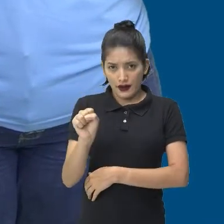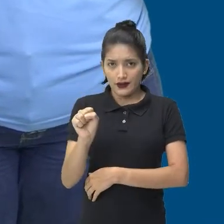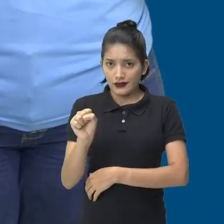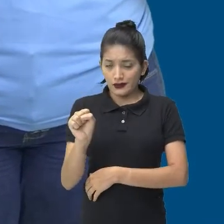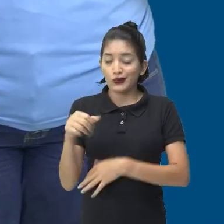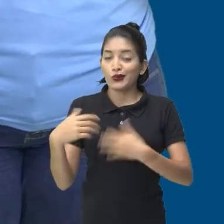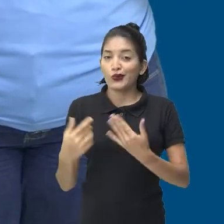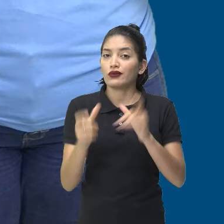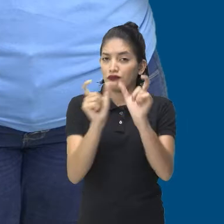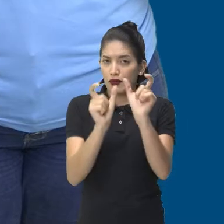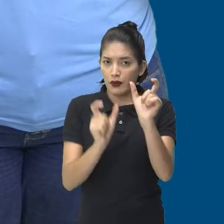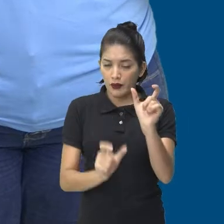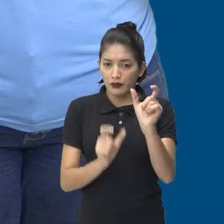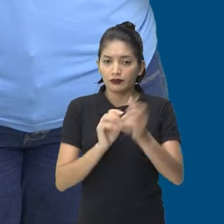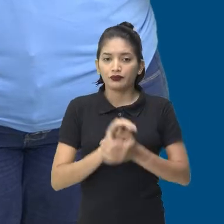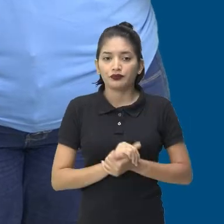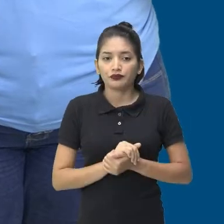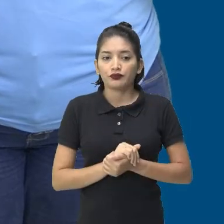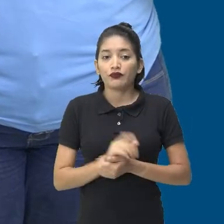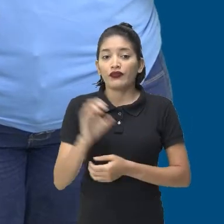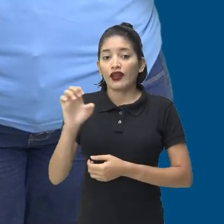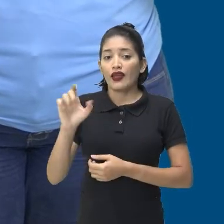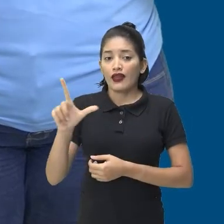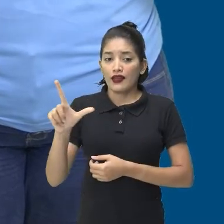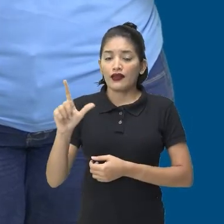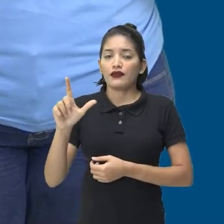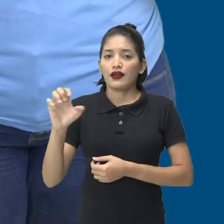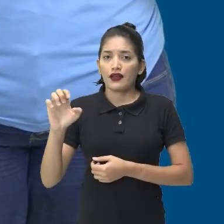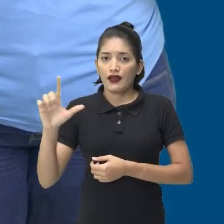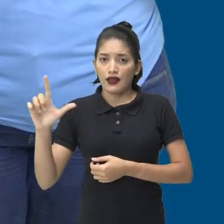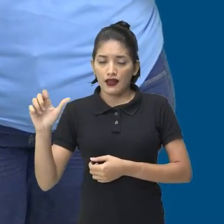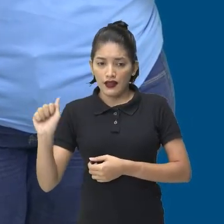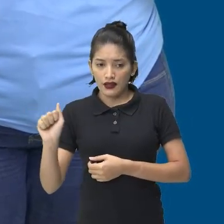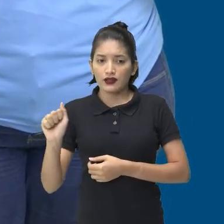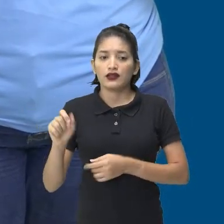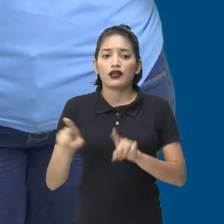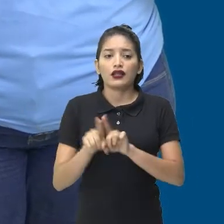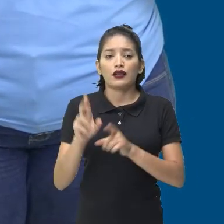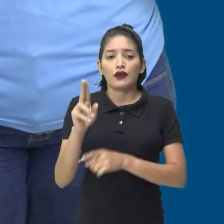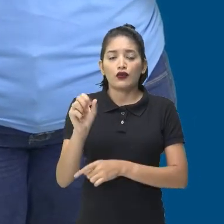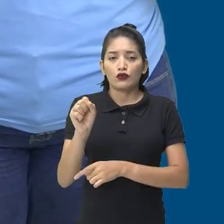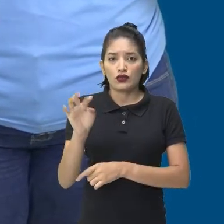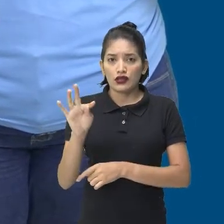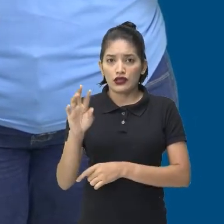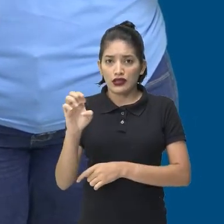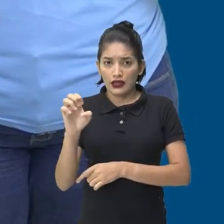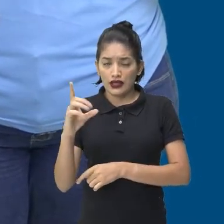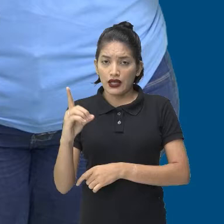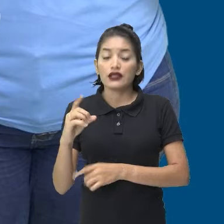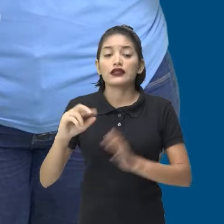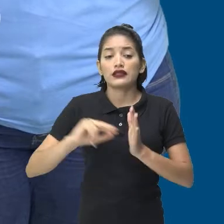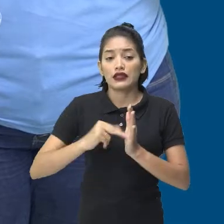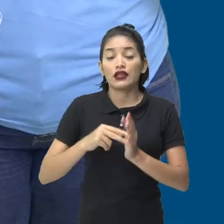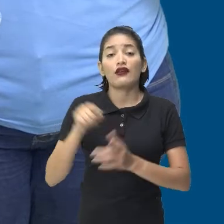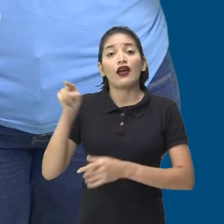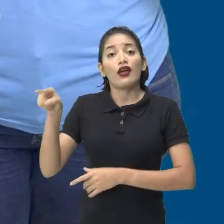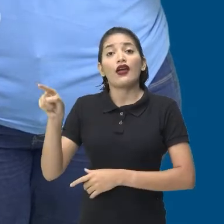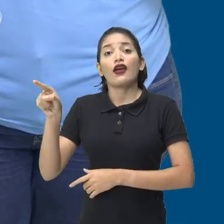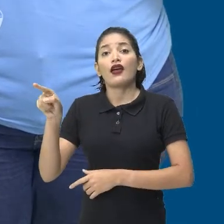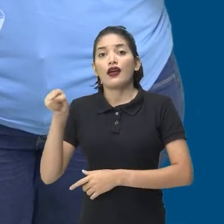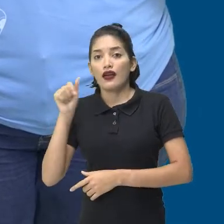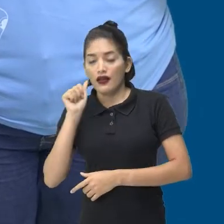quando conjugarmos em tu. Eleia ou usted, sabemos que significa ele, ela ou